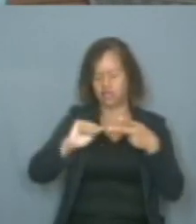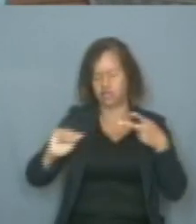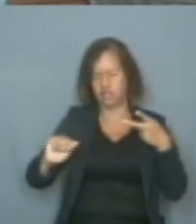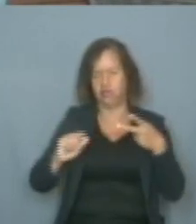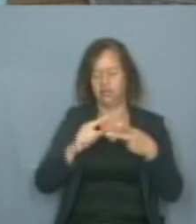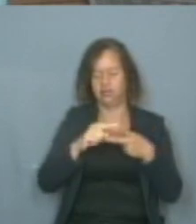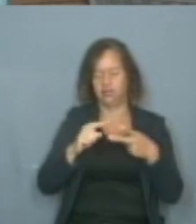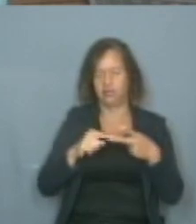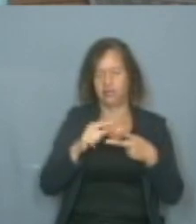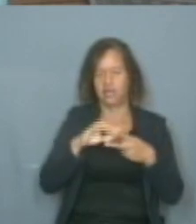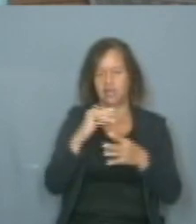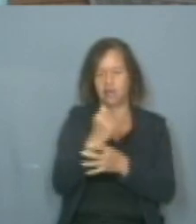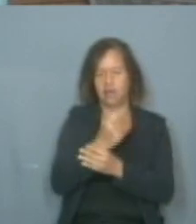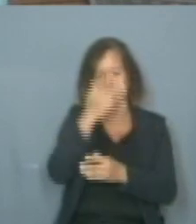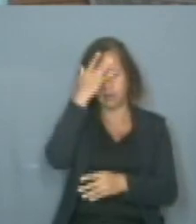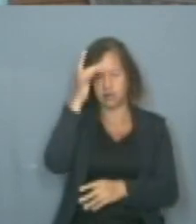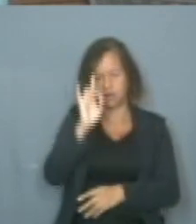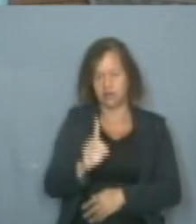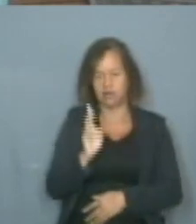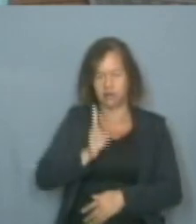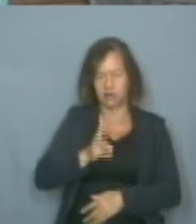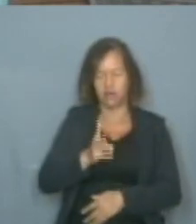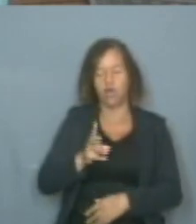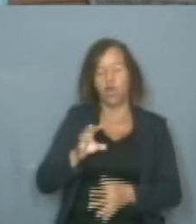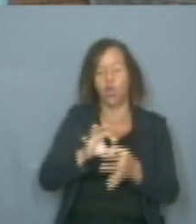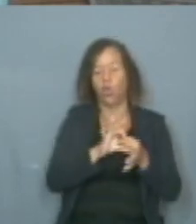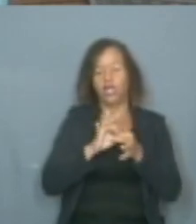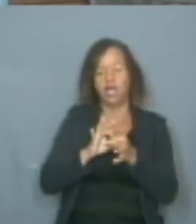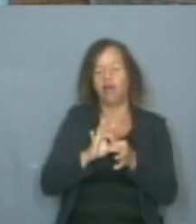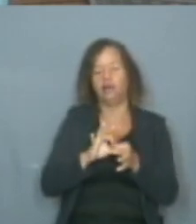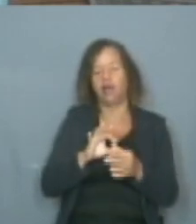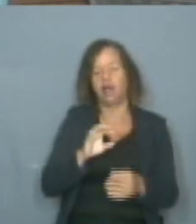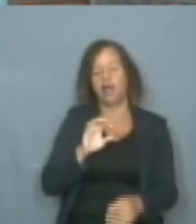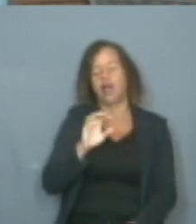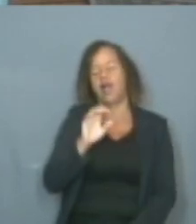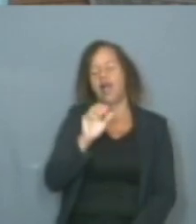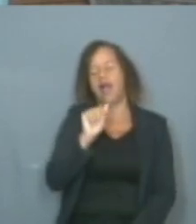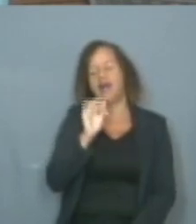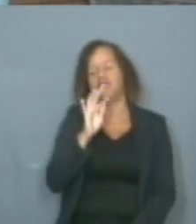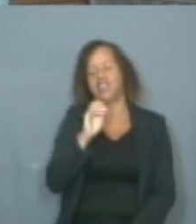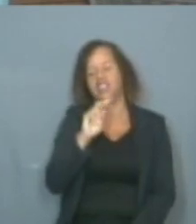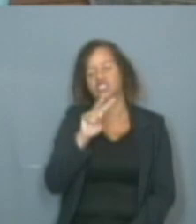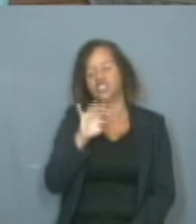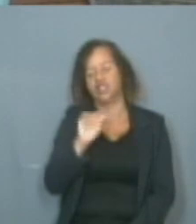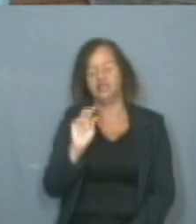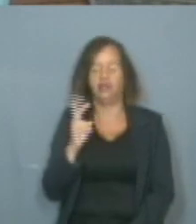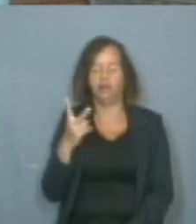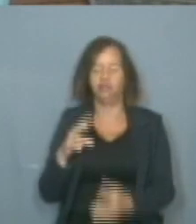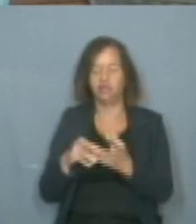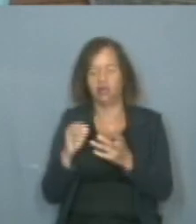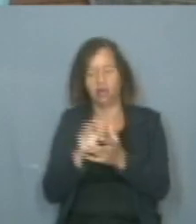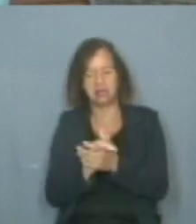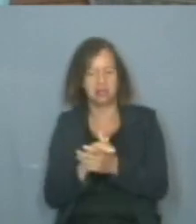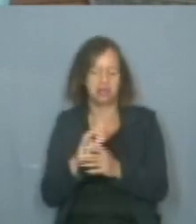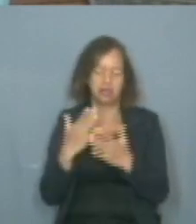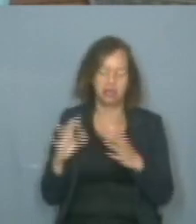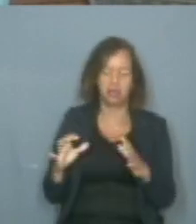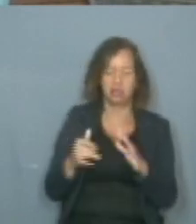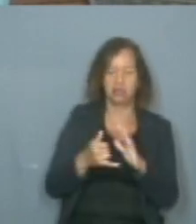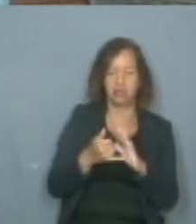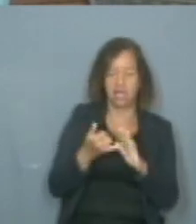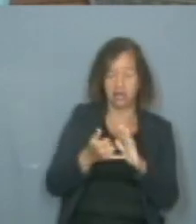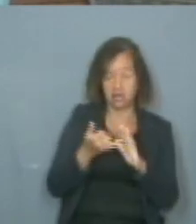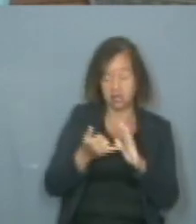Fica assegurado às pessoas que mantêm união estável homoafetiva, convertida ou não em casamento, o direito à inscrição como